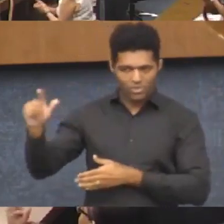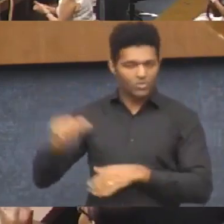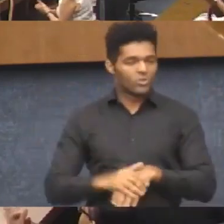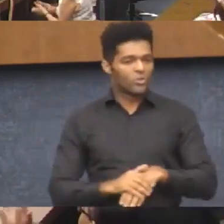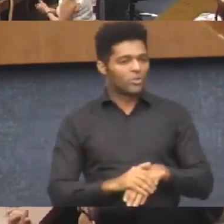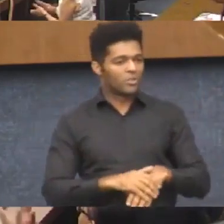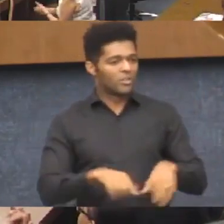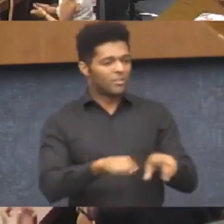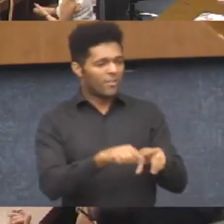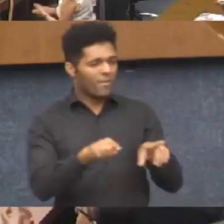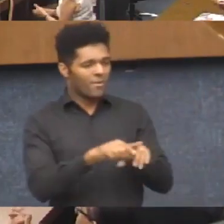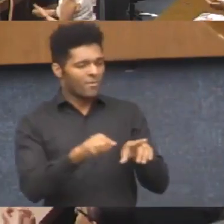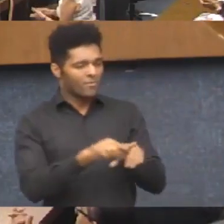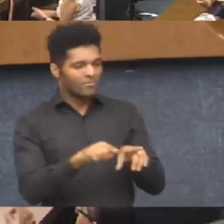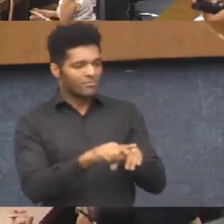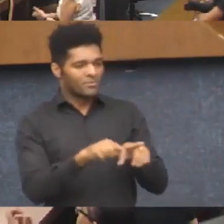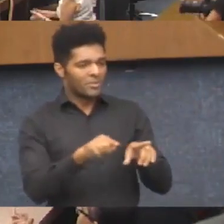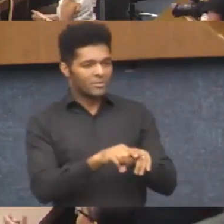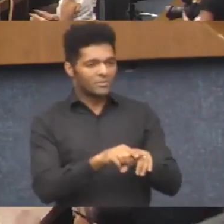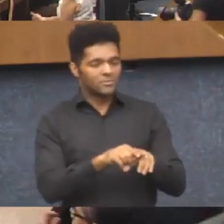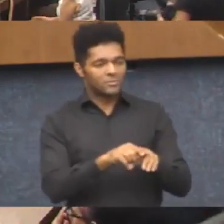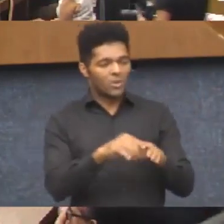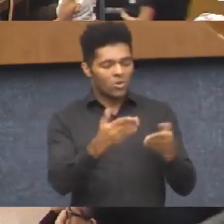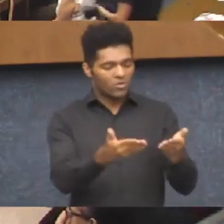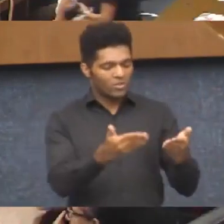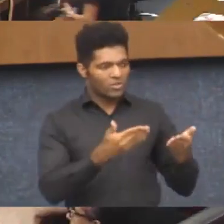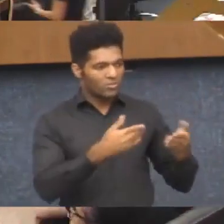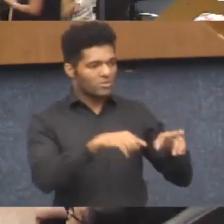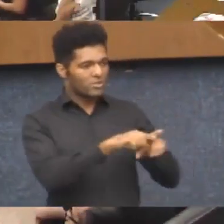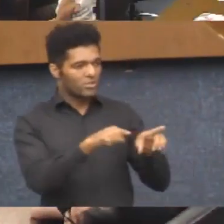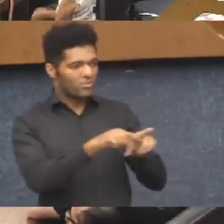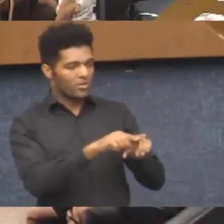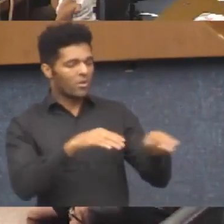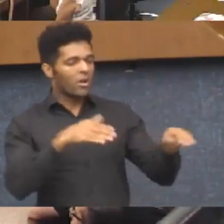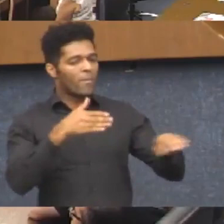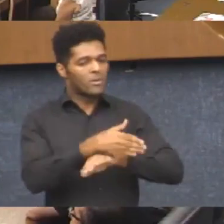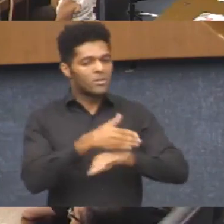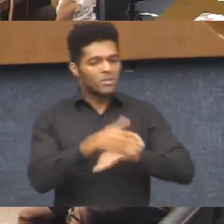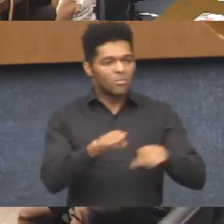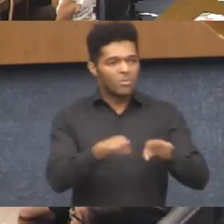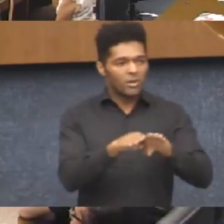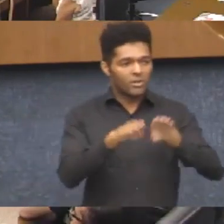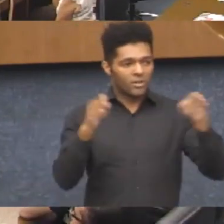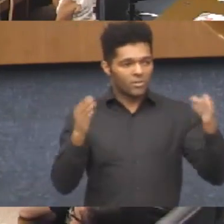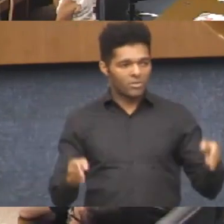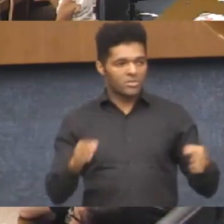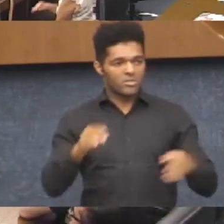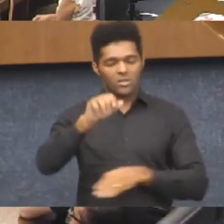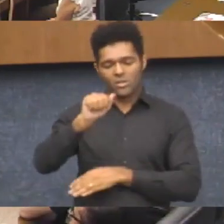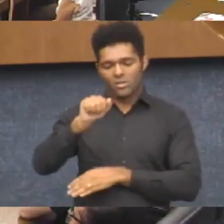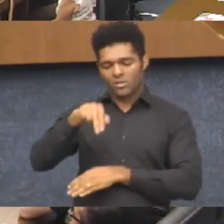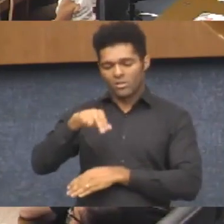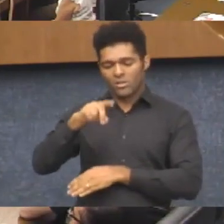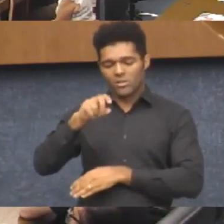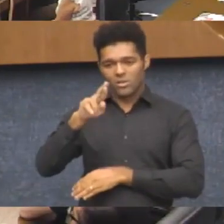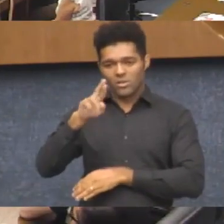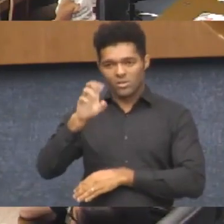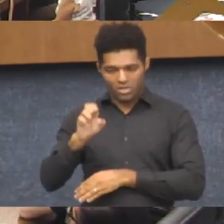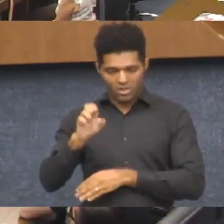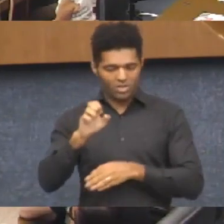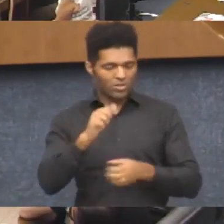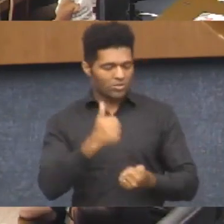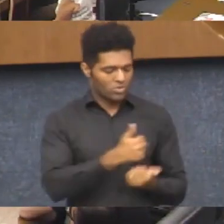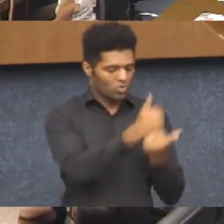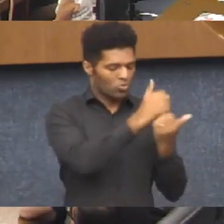E, em tempo, convidamos também para compor a mesa André Luiz de Menezes, subsecretário